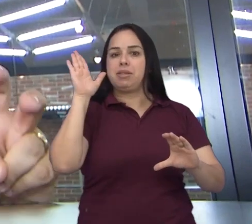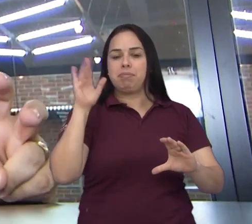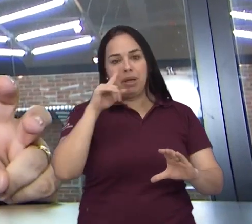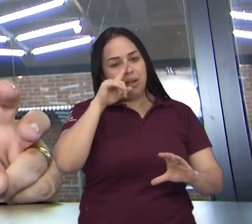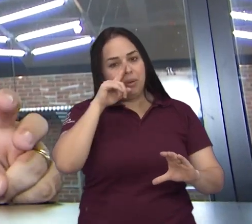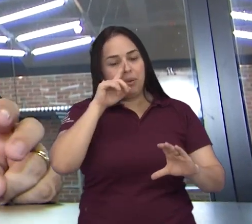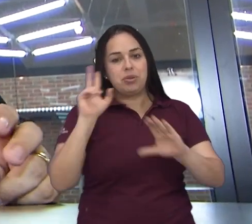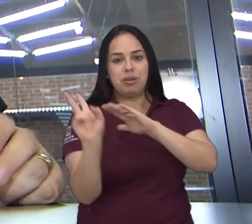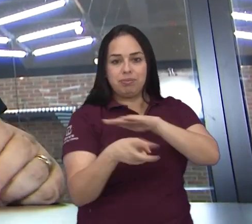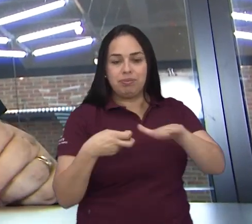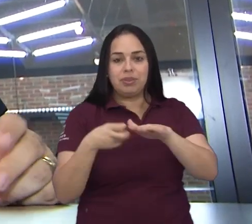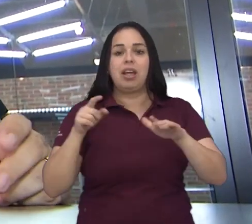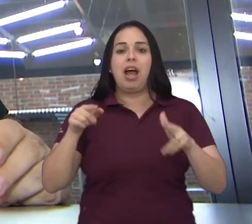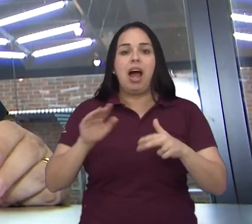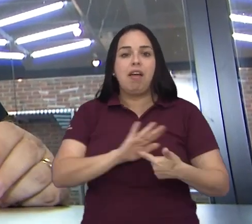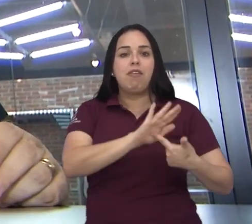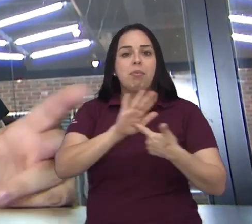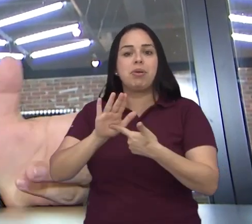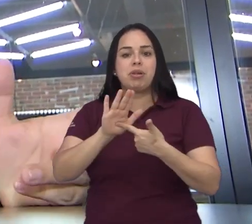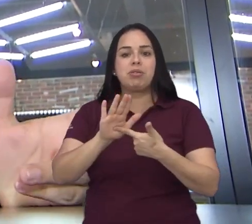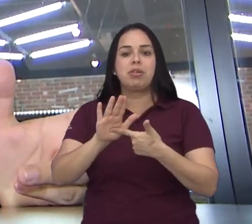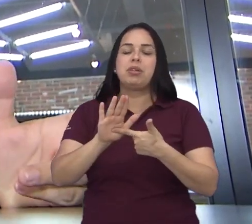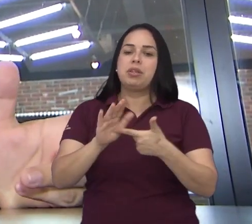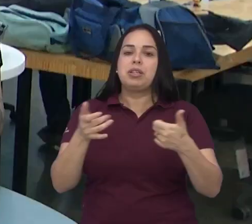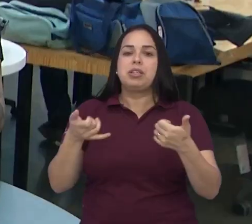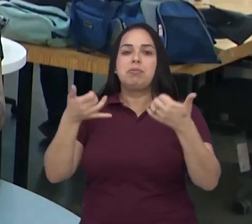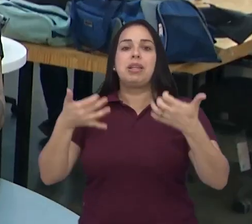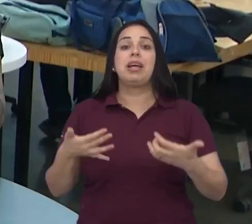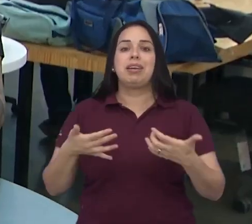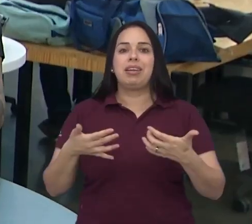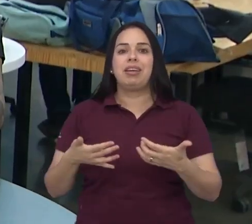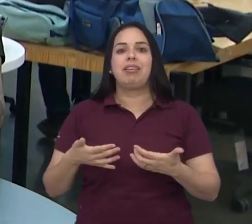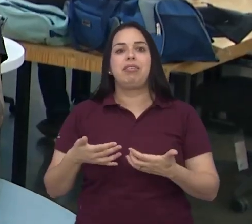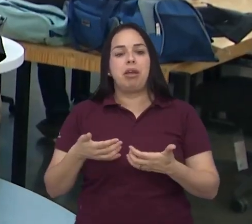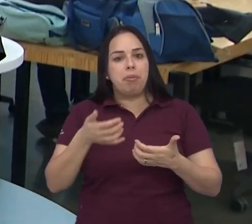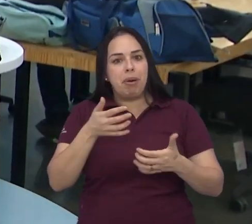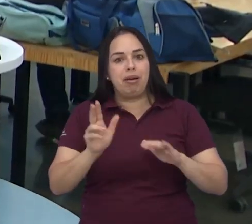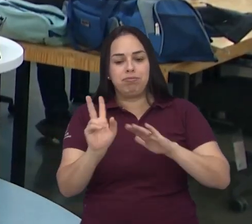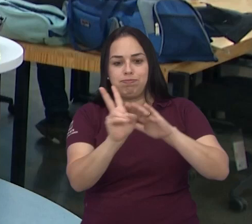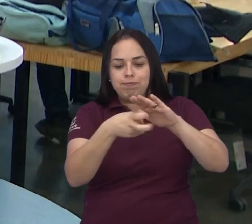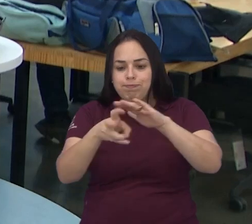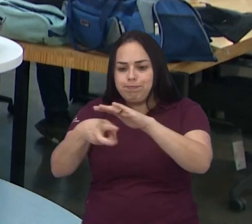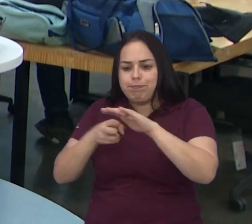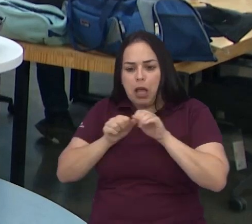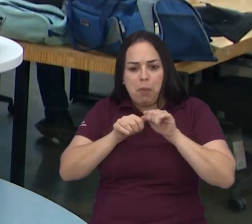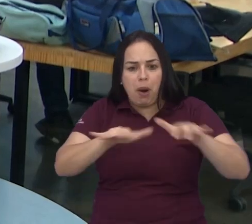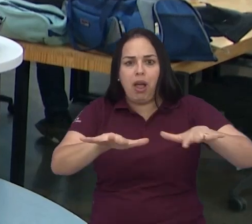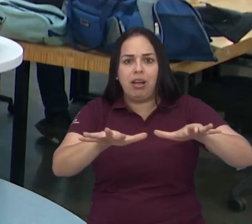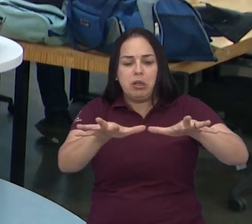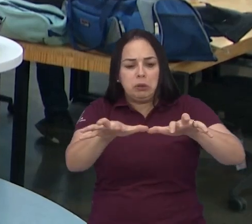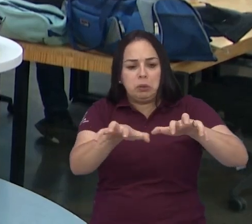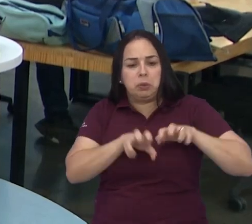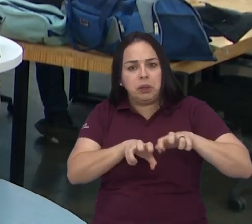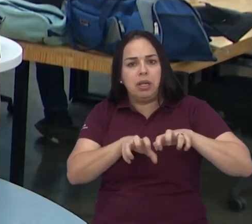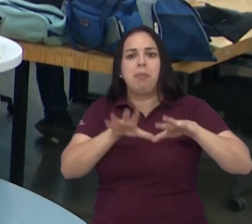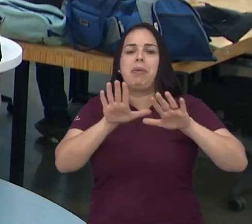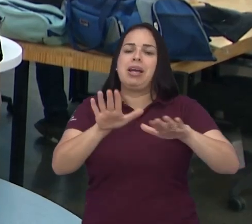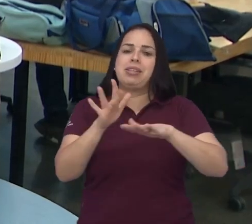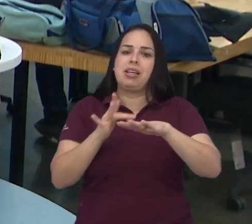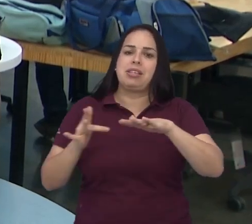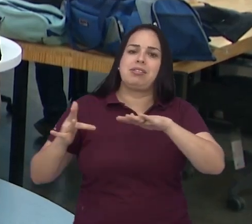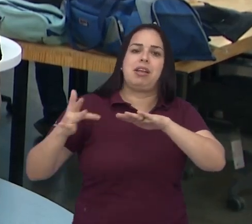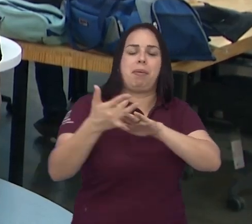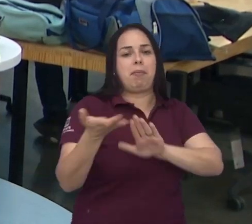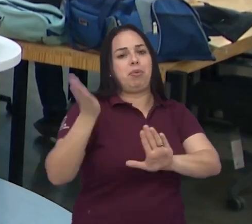em cibersegurança, o dado mostra que, apesar dos esforços para conter os ataques digitais, a internet e as